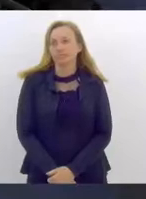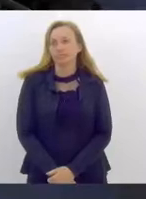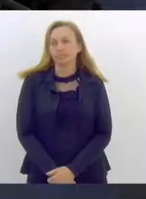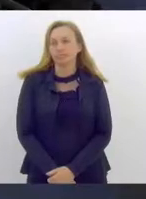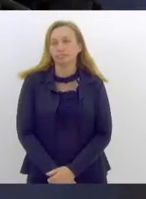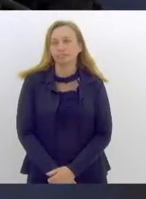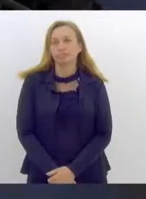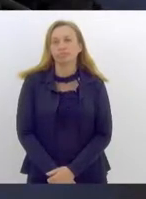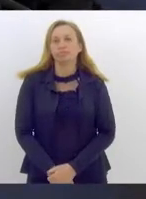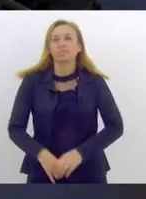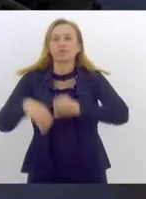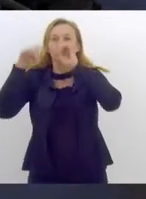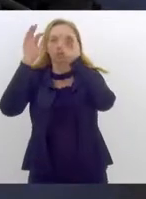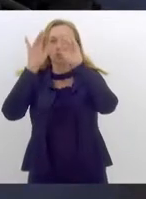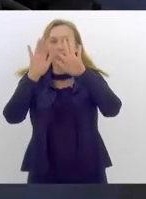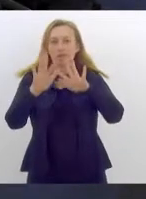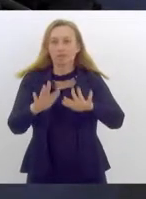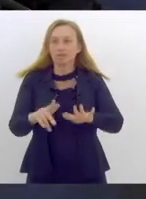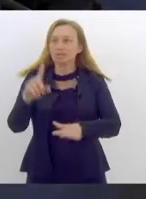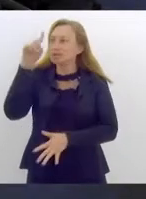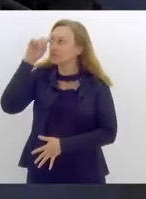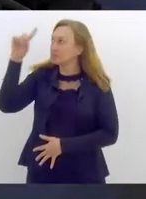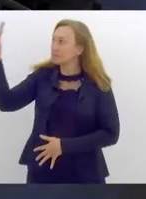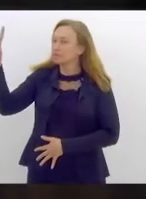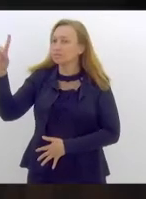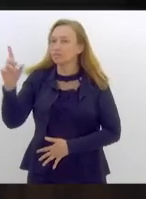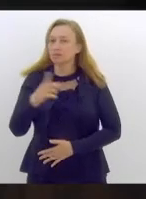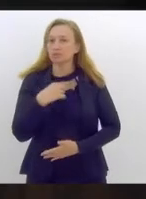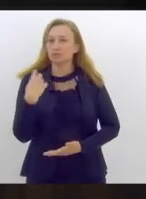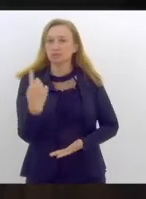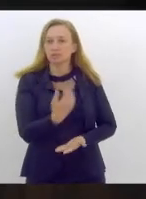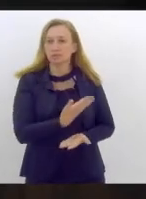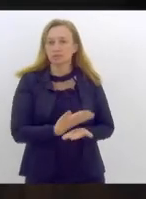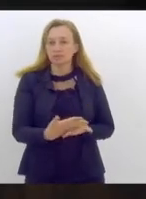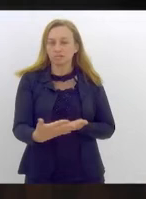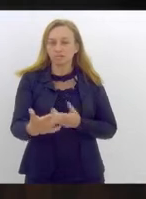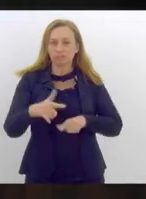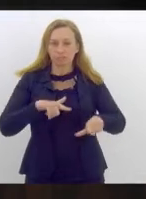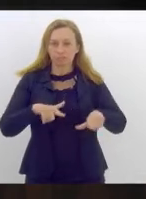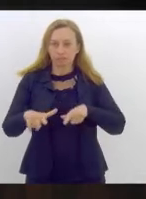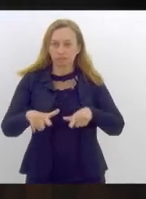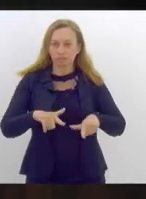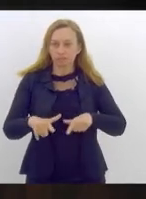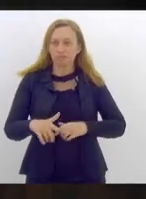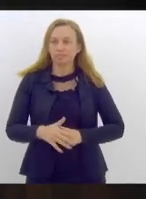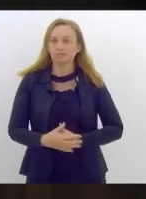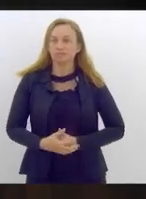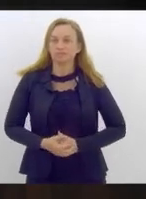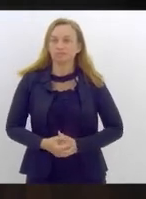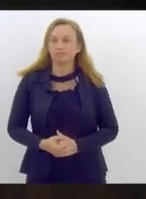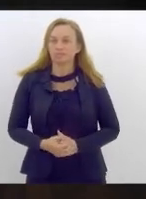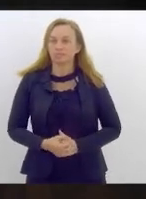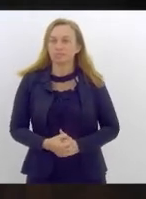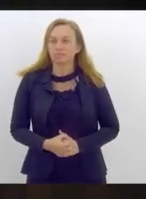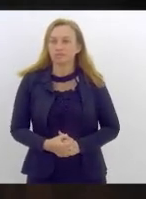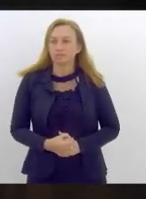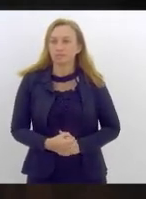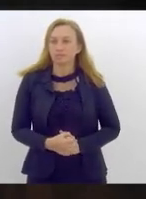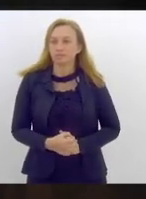havendo número legal e sobre a proteção de Deus iniciamos os nossos trabalhos